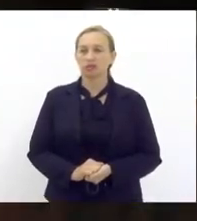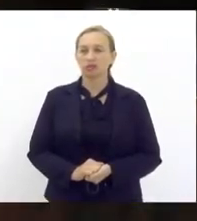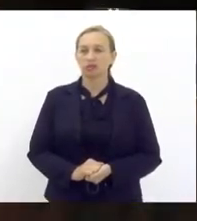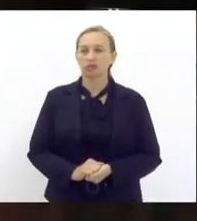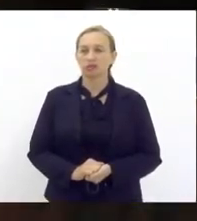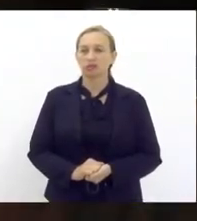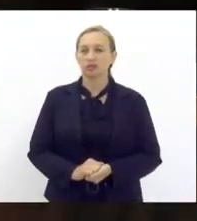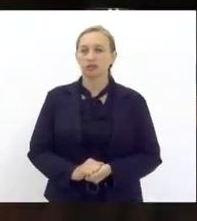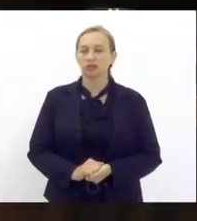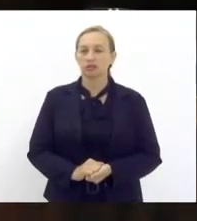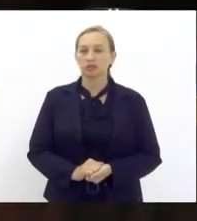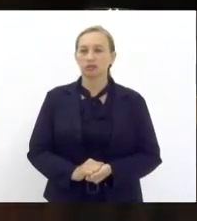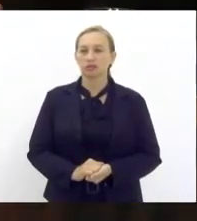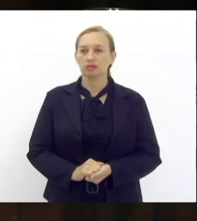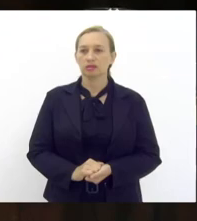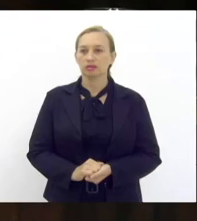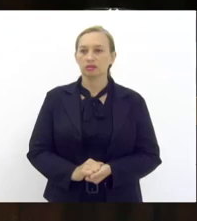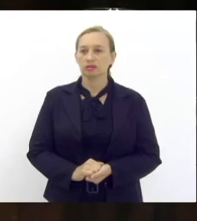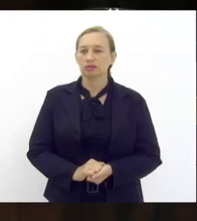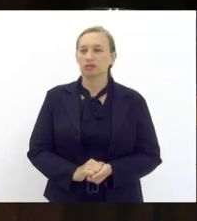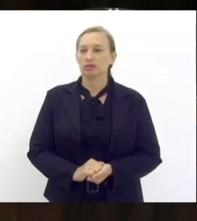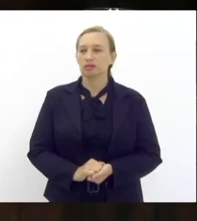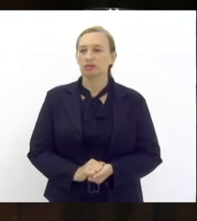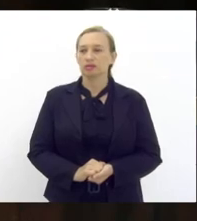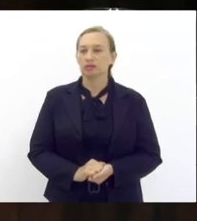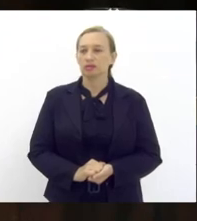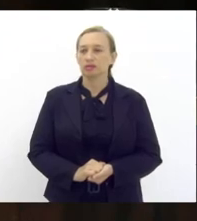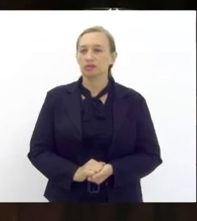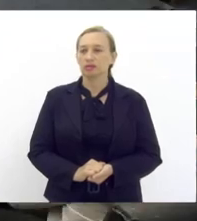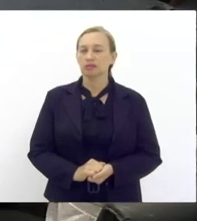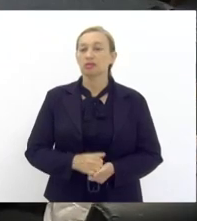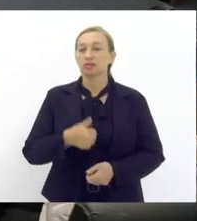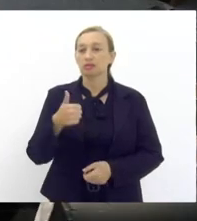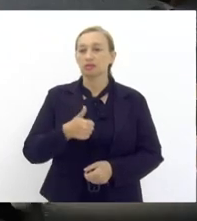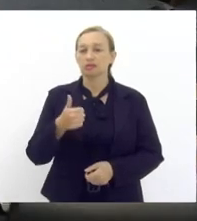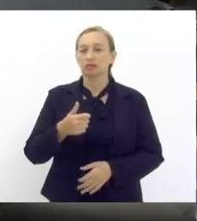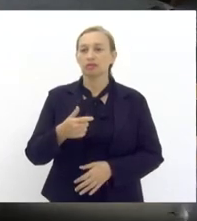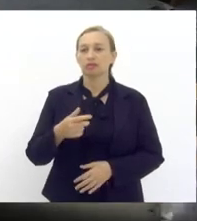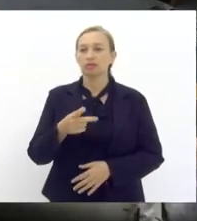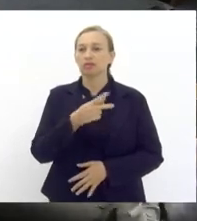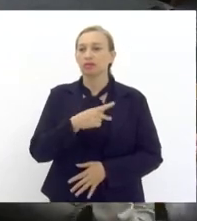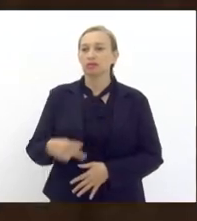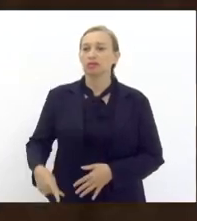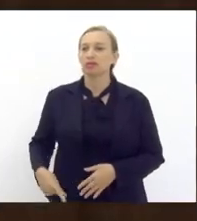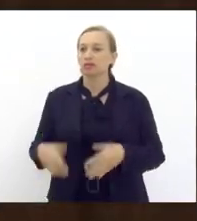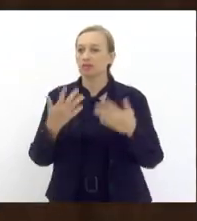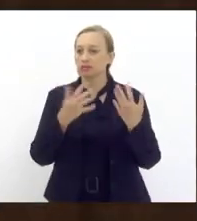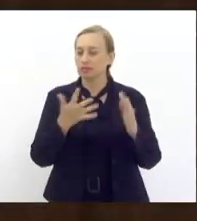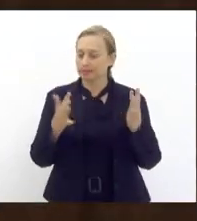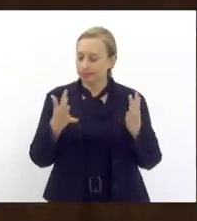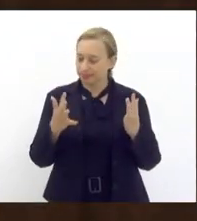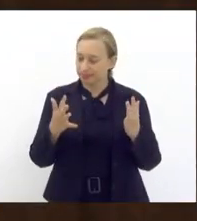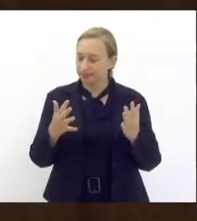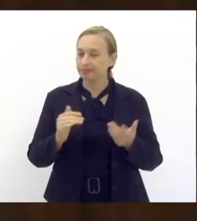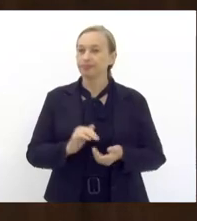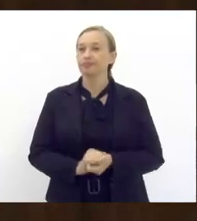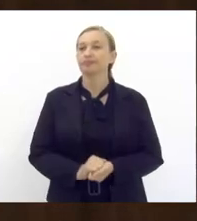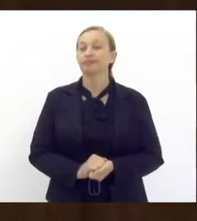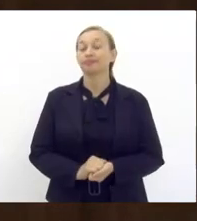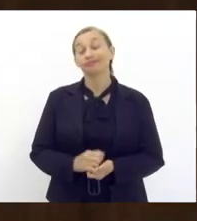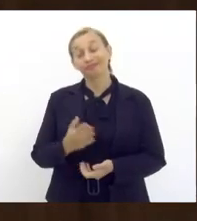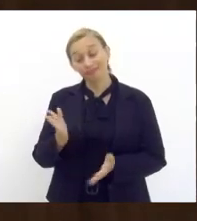publicação. Vamos lá. Primeiro, presidenta, parabenizando por estar aí